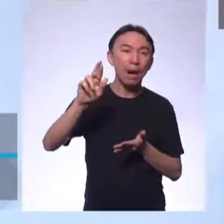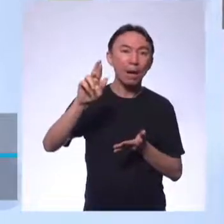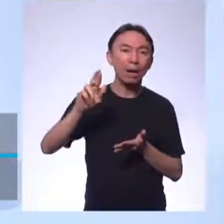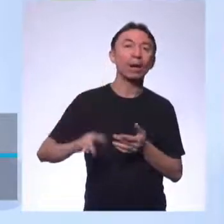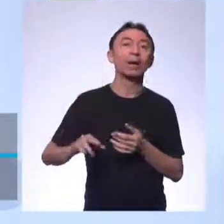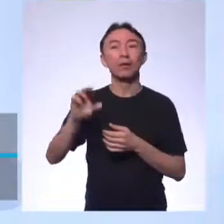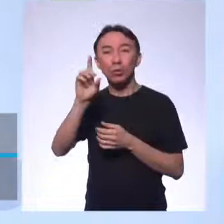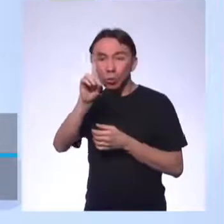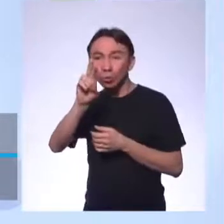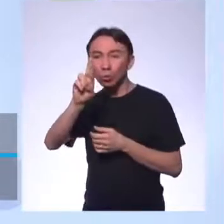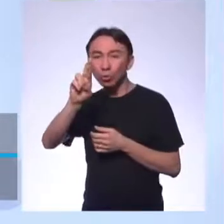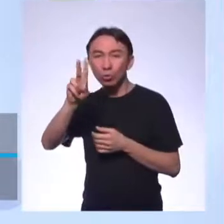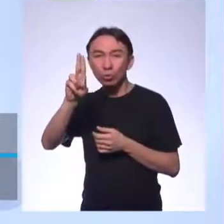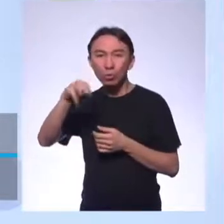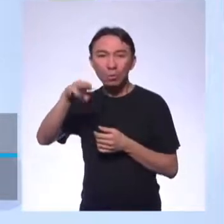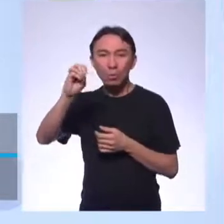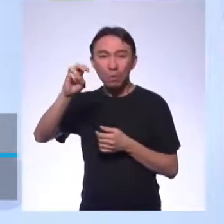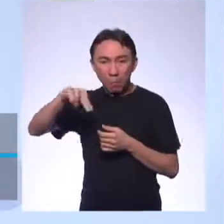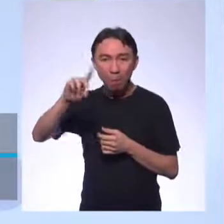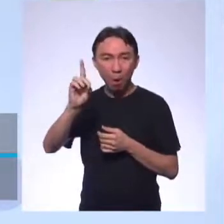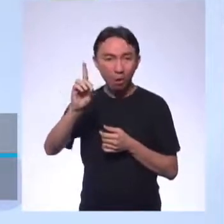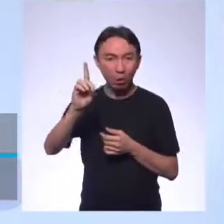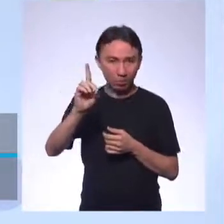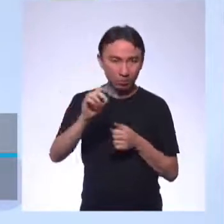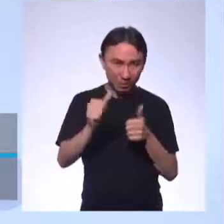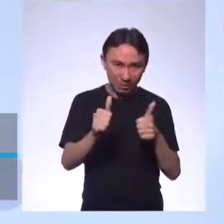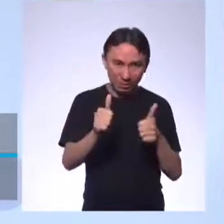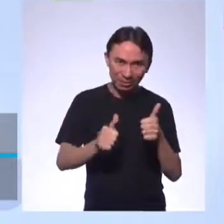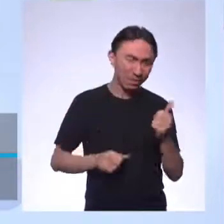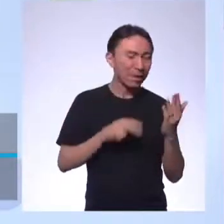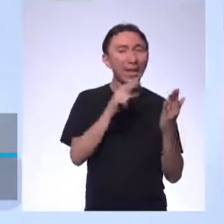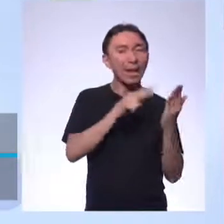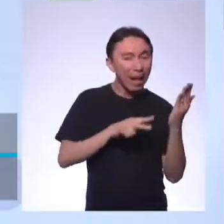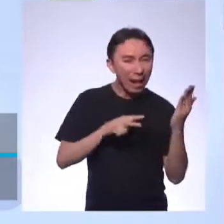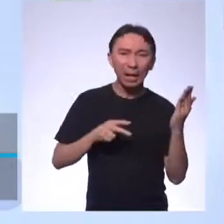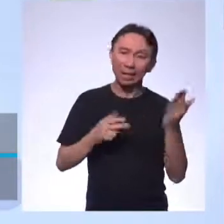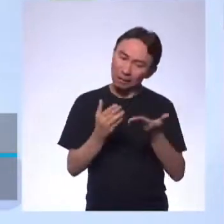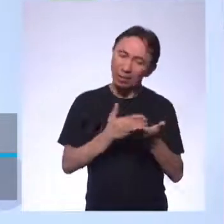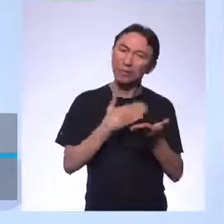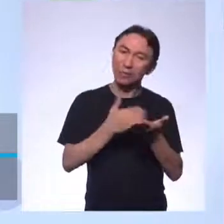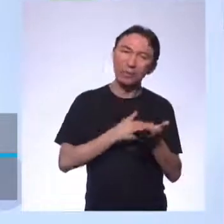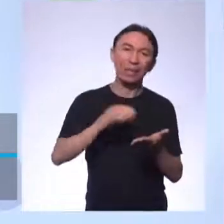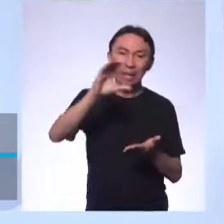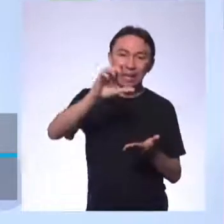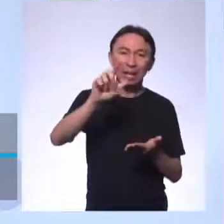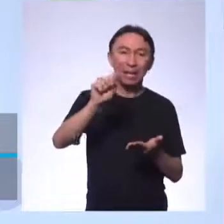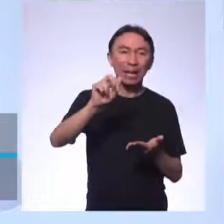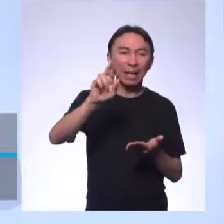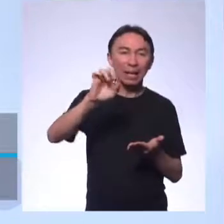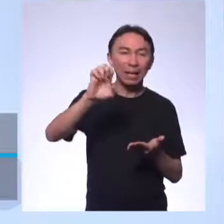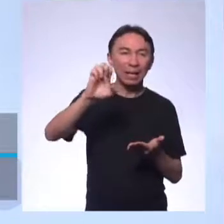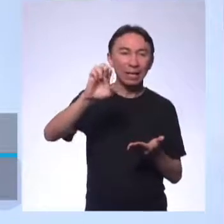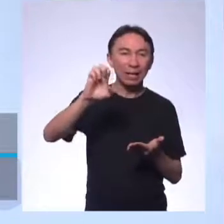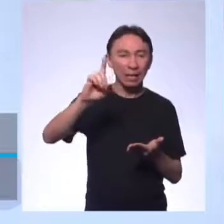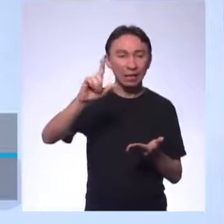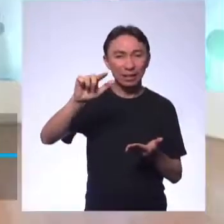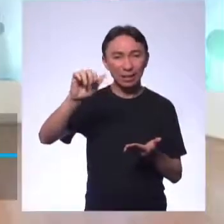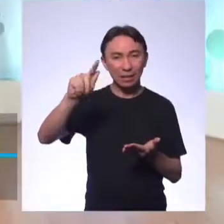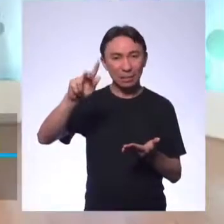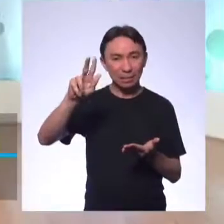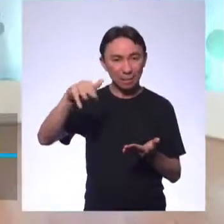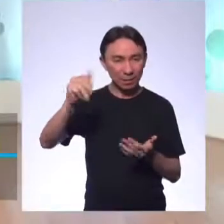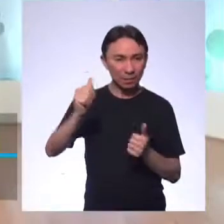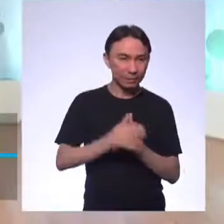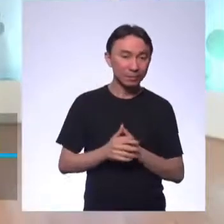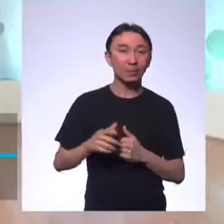de Andrade. Depois você pesquisa por aí, você vai achar fácil. Está no livro Claro Enigma. O livro inteiro é bom, mas o Amar é perfeito. Já Sei achamos lá. uma aluna que